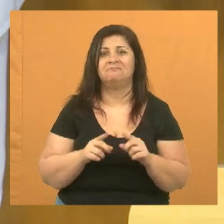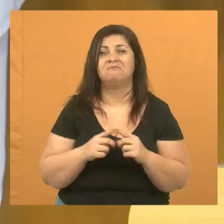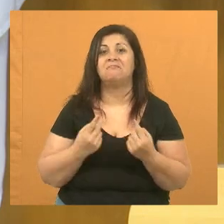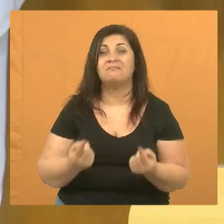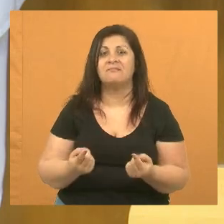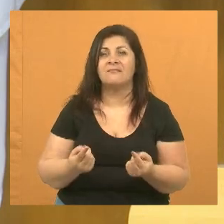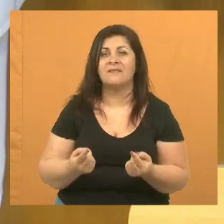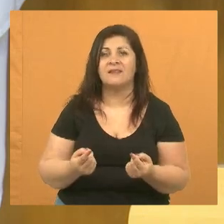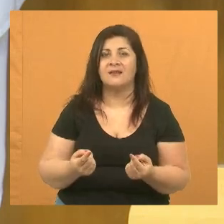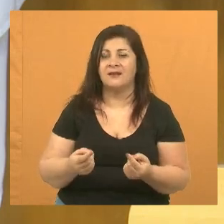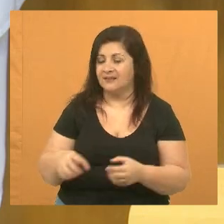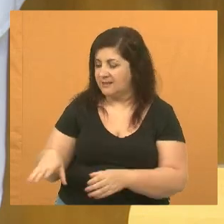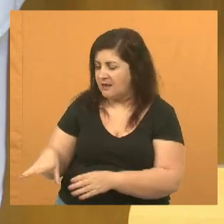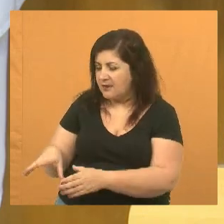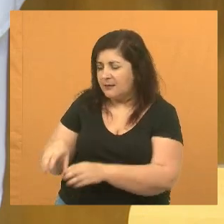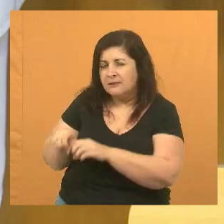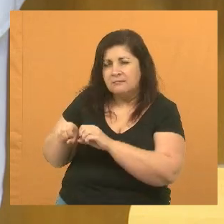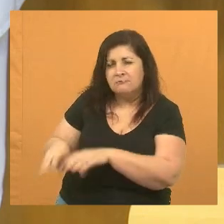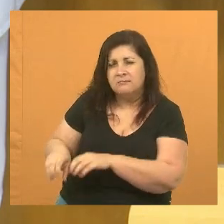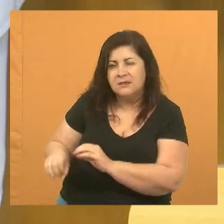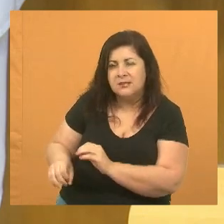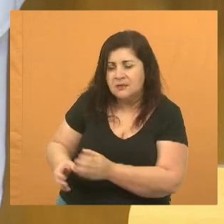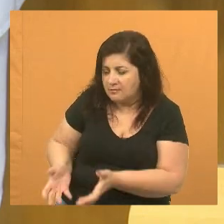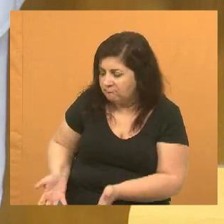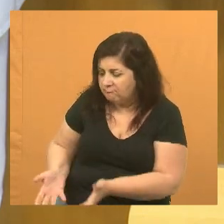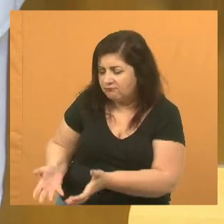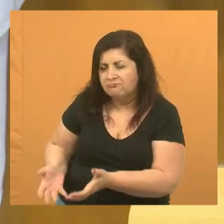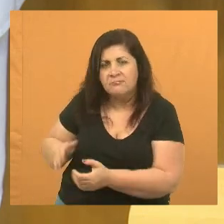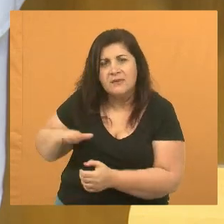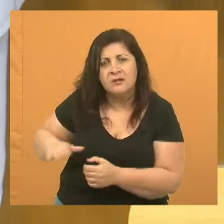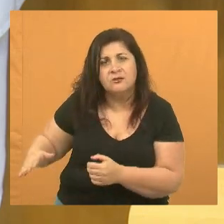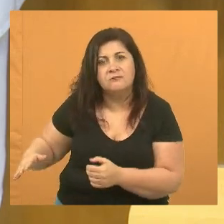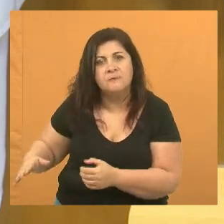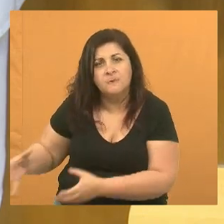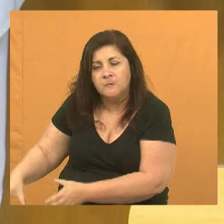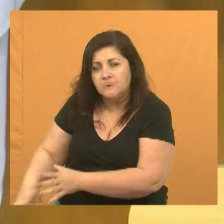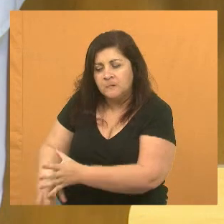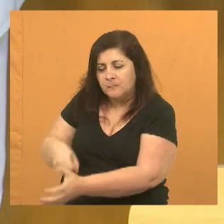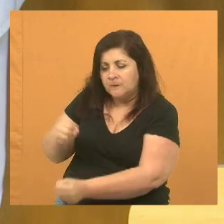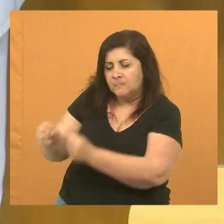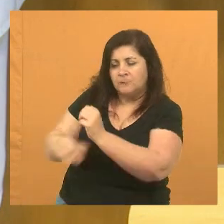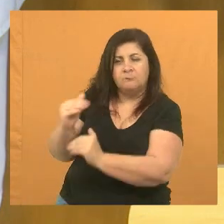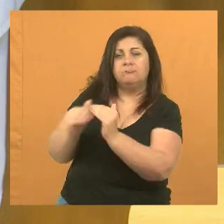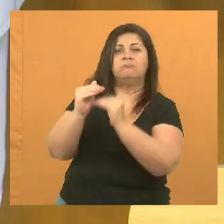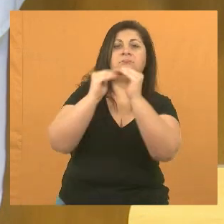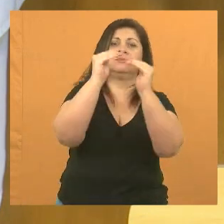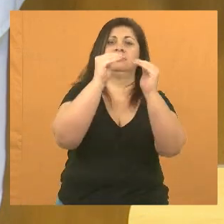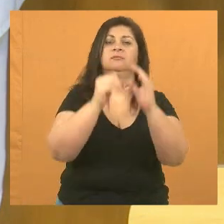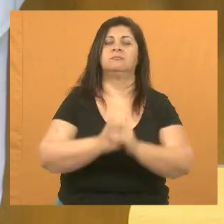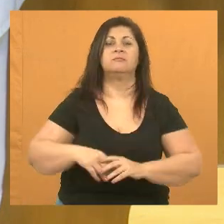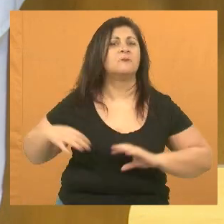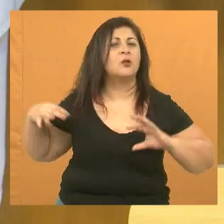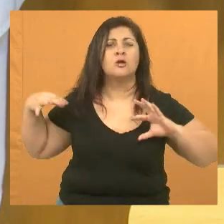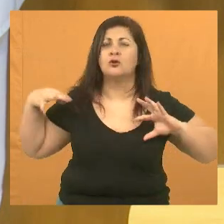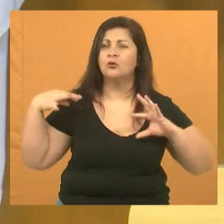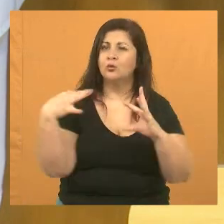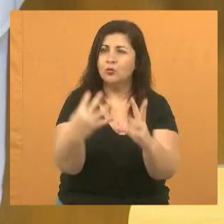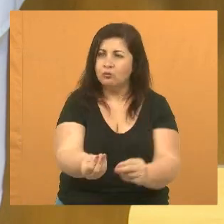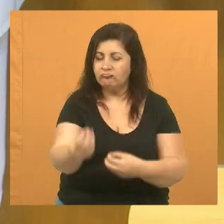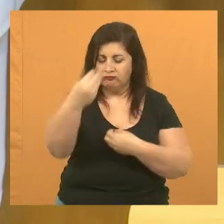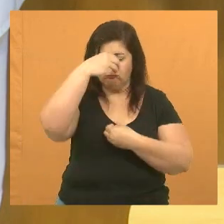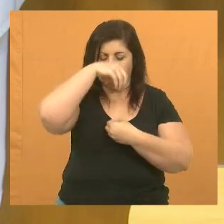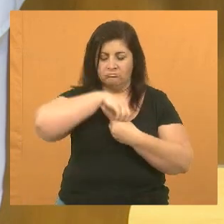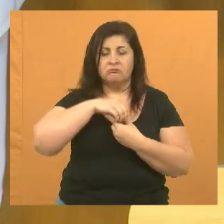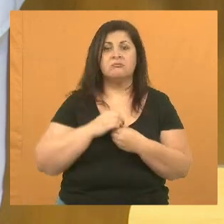que evoca de dentro desse aluno, como um fiozinho que puxa de dentro dele, todas essas competências que